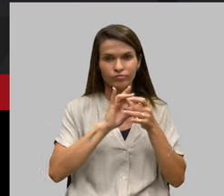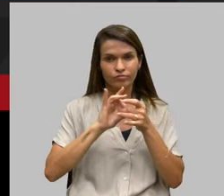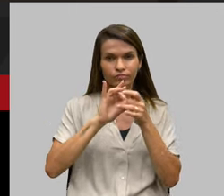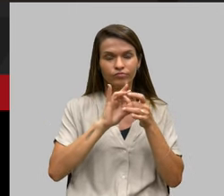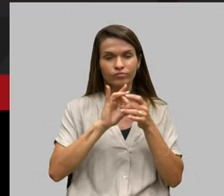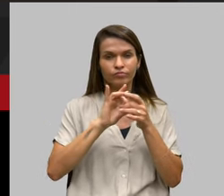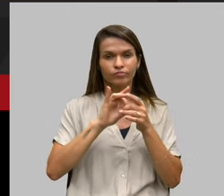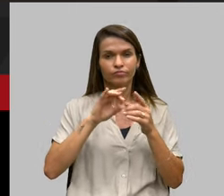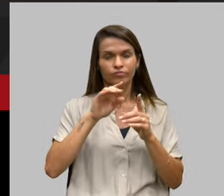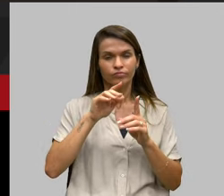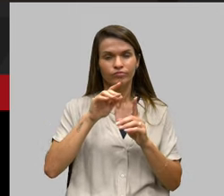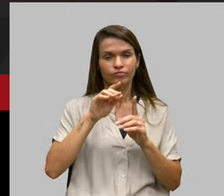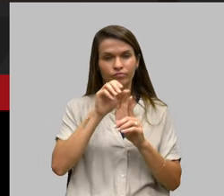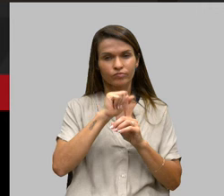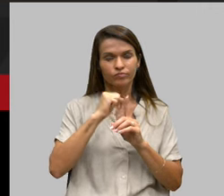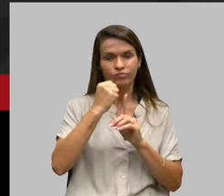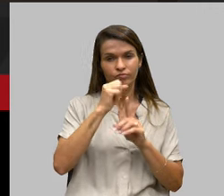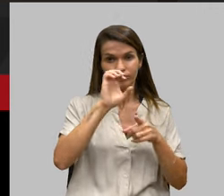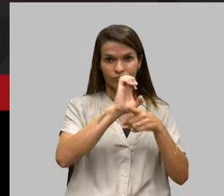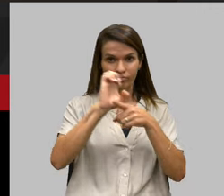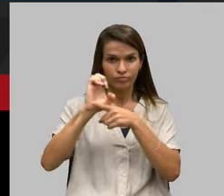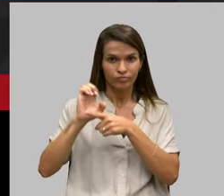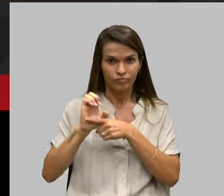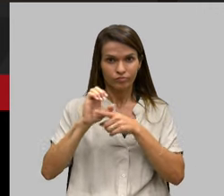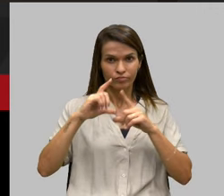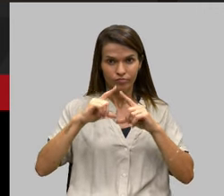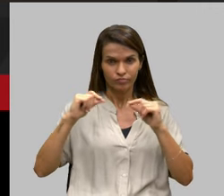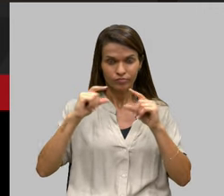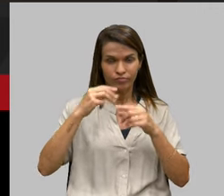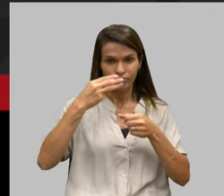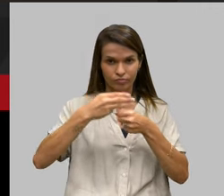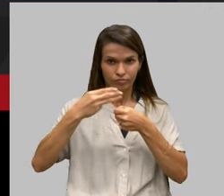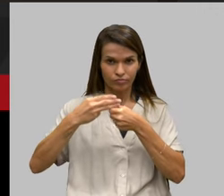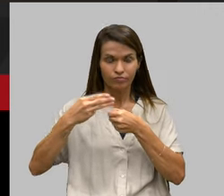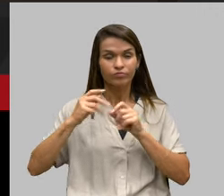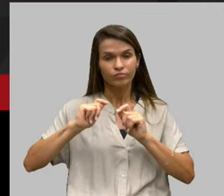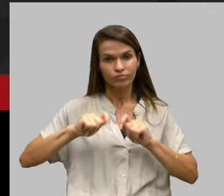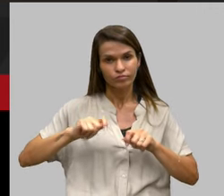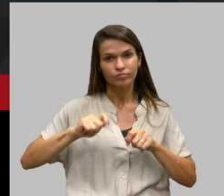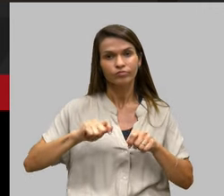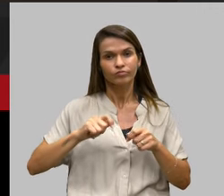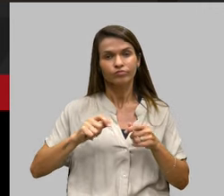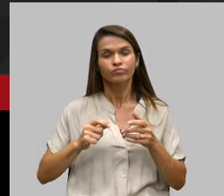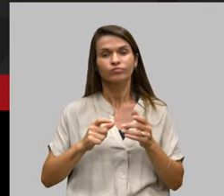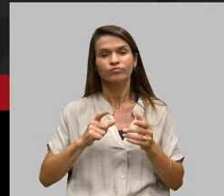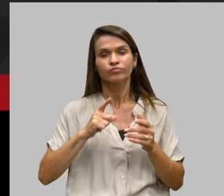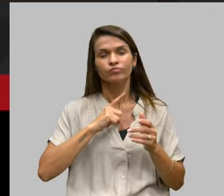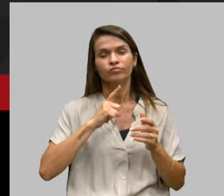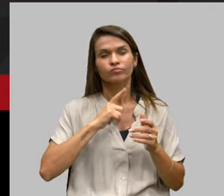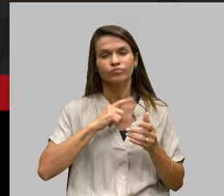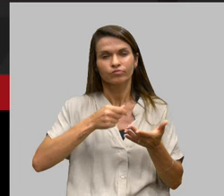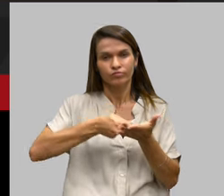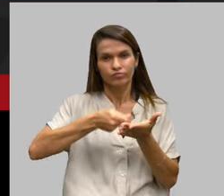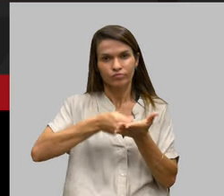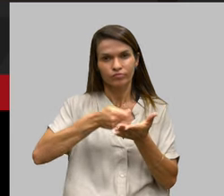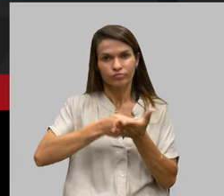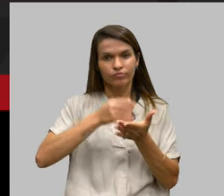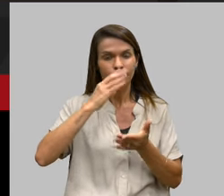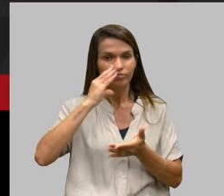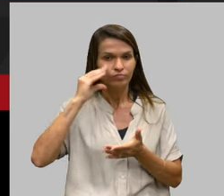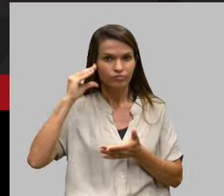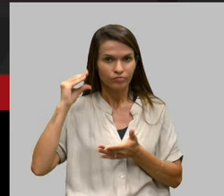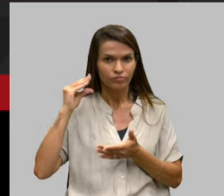sociais e os estados o Distrito Federal e os municípios poderão instituir contribuições cobradas de seus servidores para